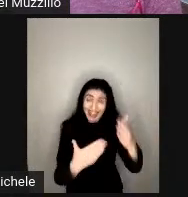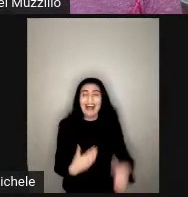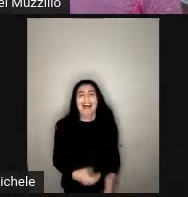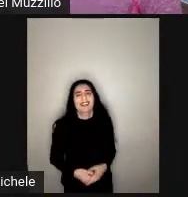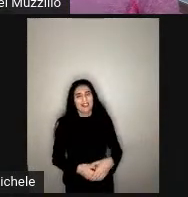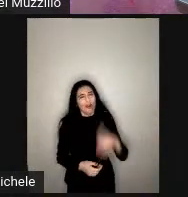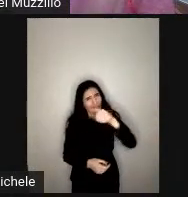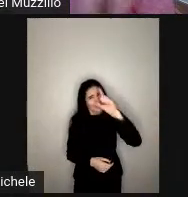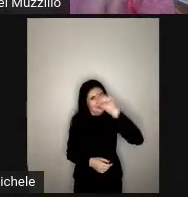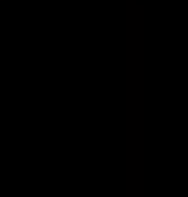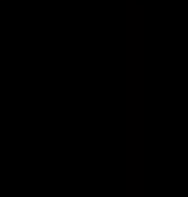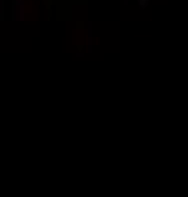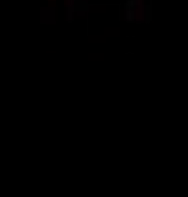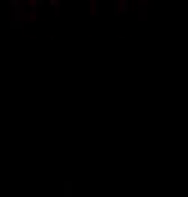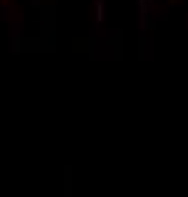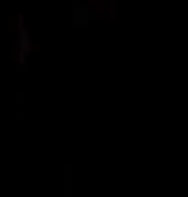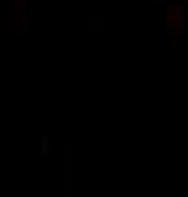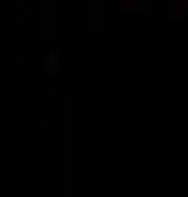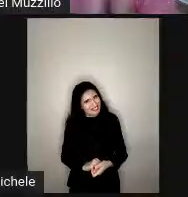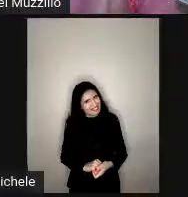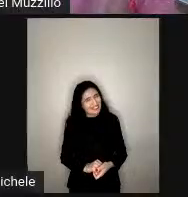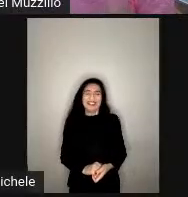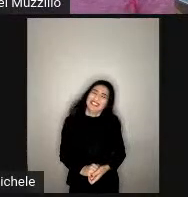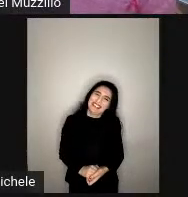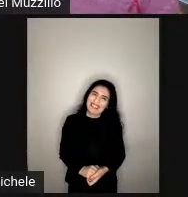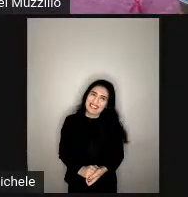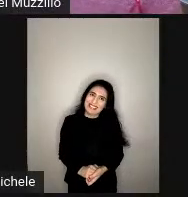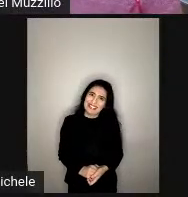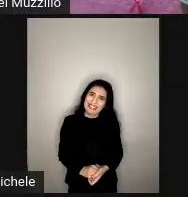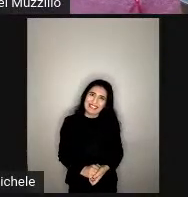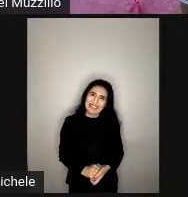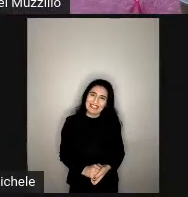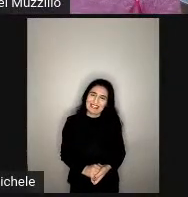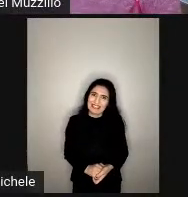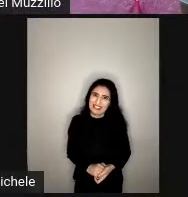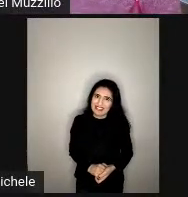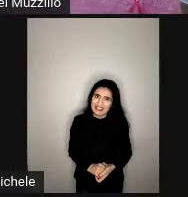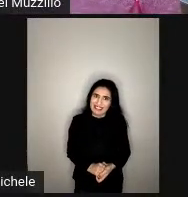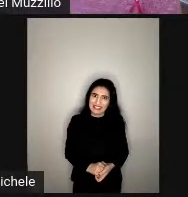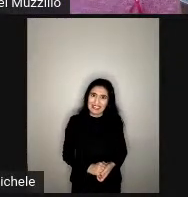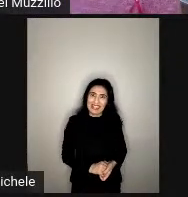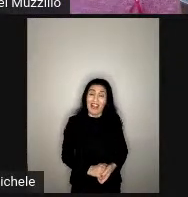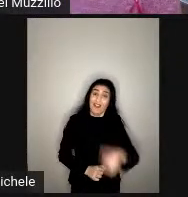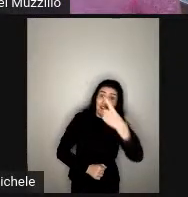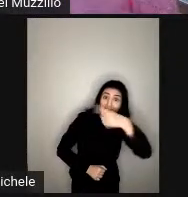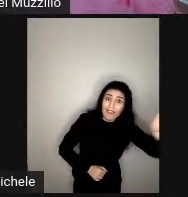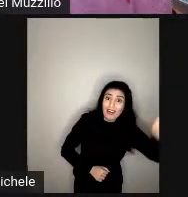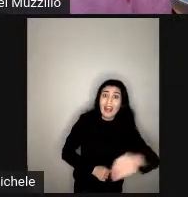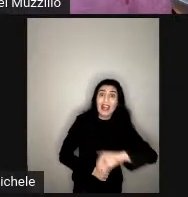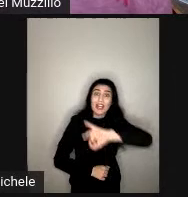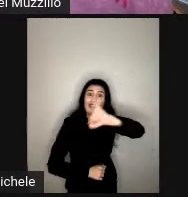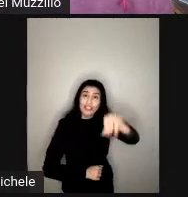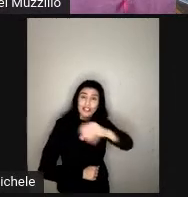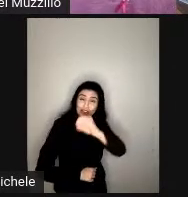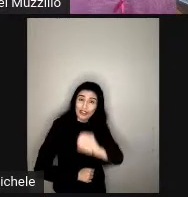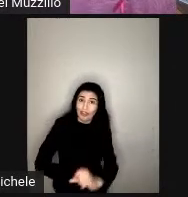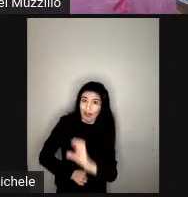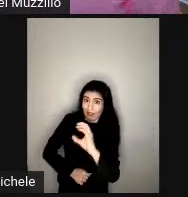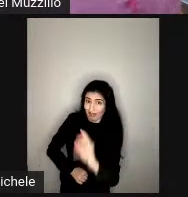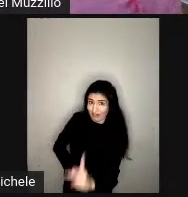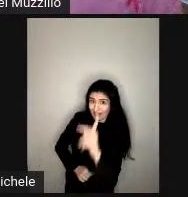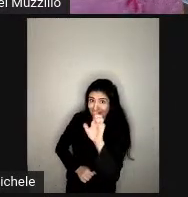próxima. Ah, gente, deixem de ir no Jockey. Jockey Plaza, entrada